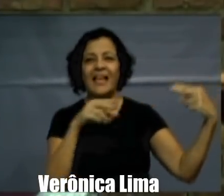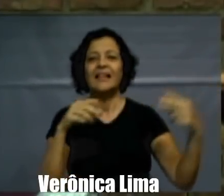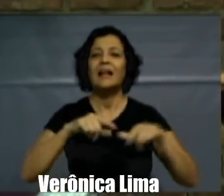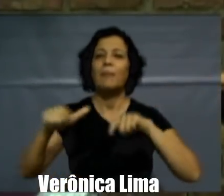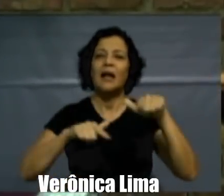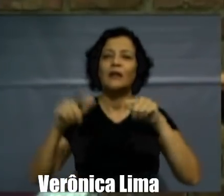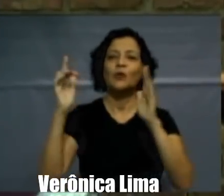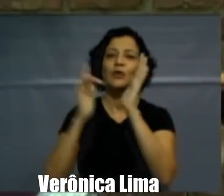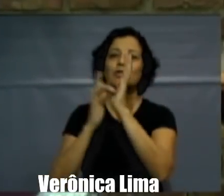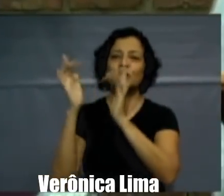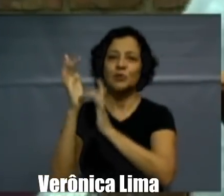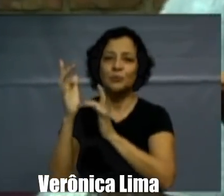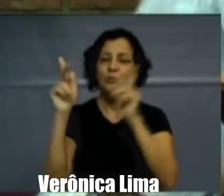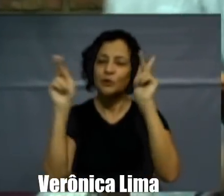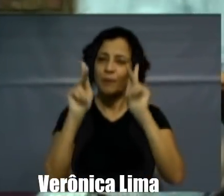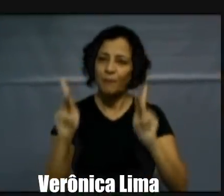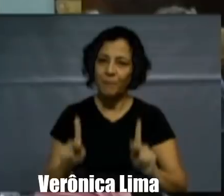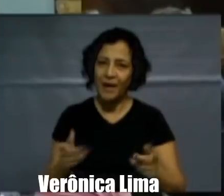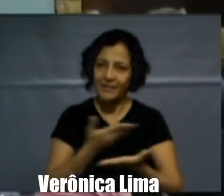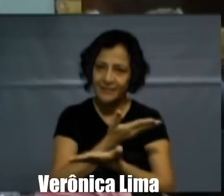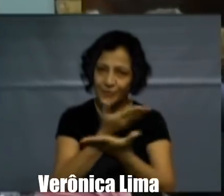irmãos.